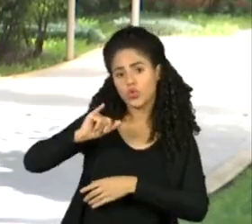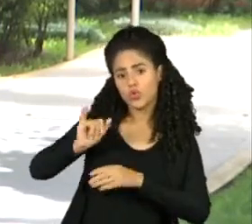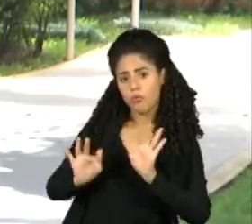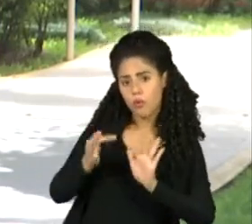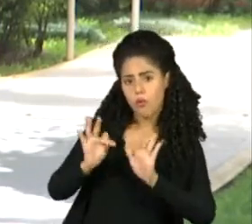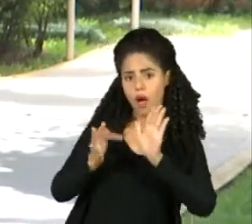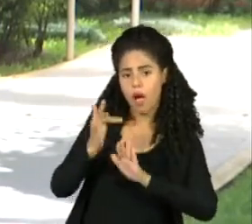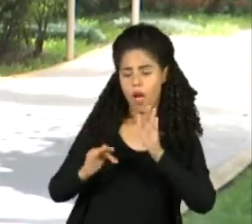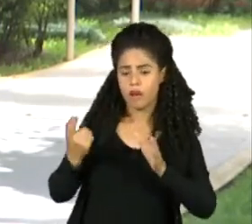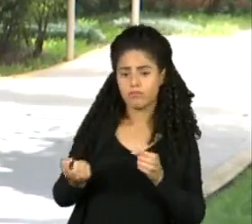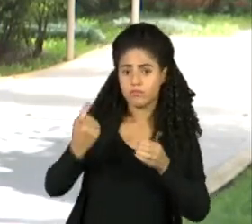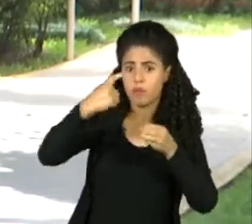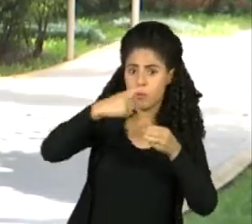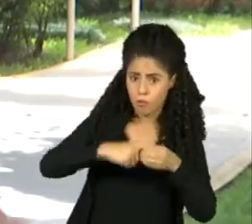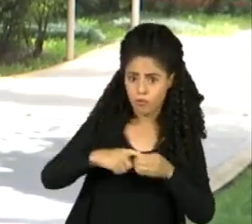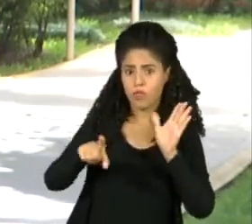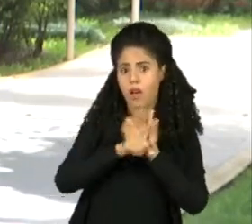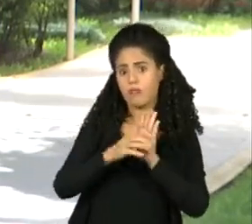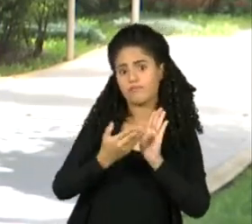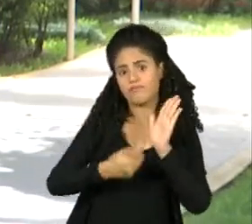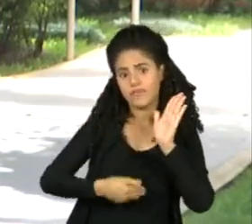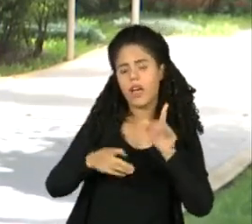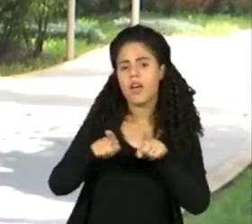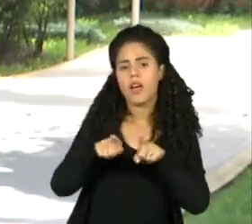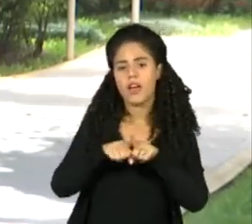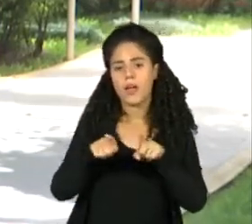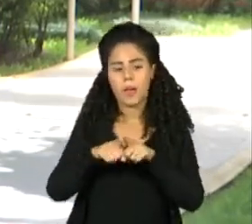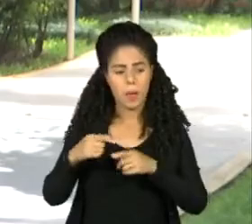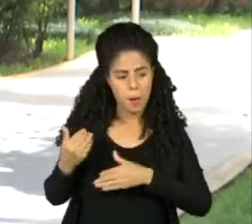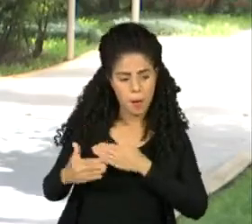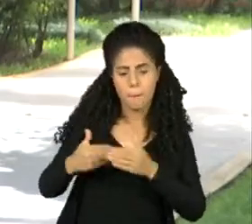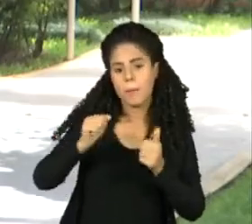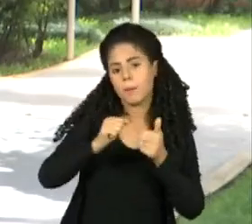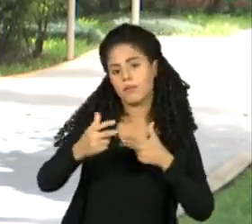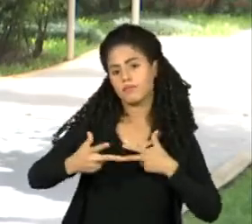retorno do recesso do Legislativo, além da entrada em estado de greve.